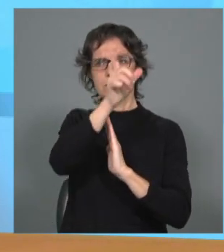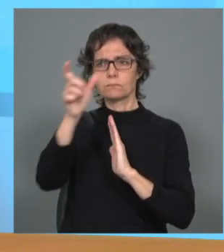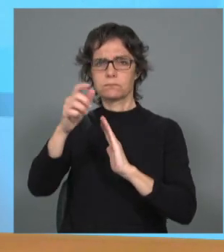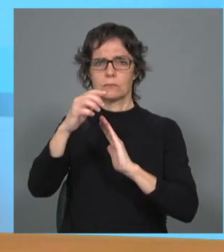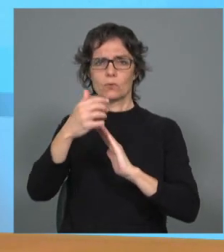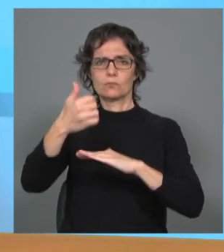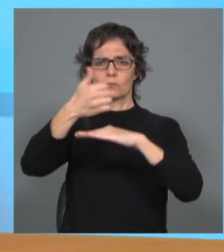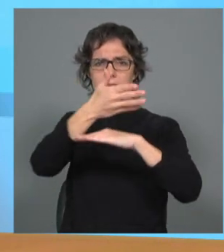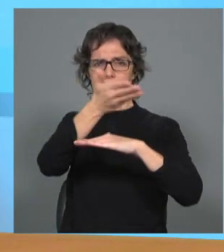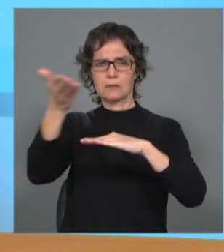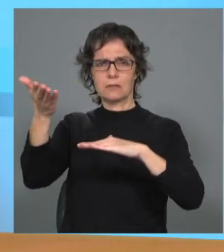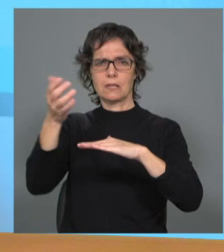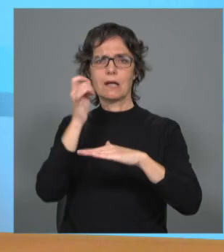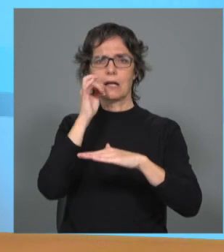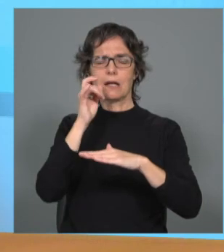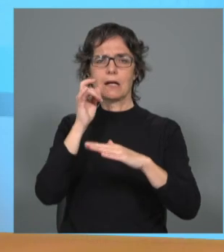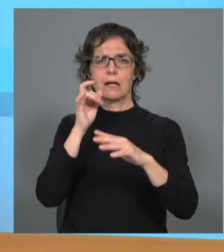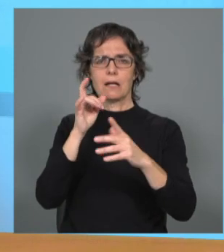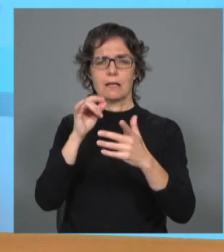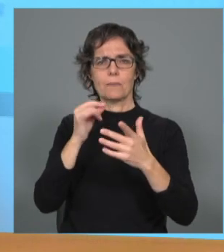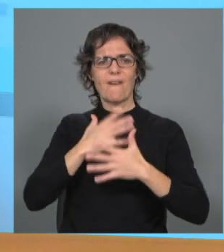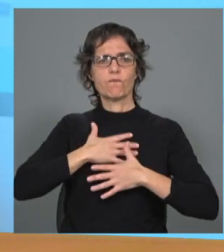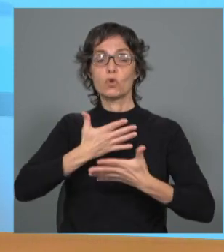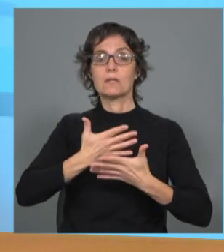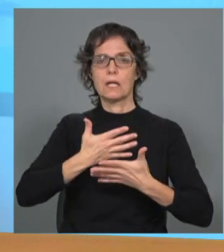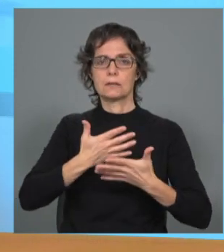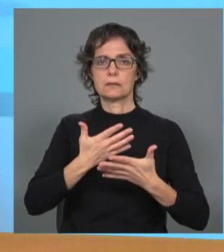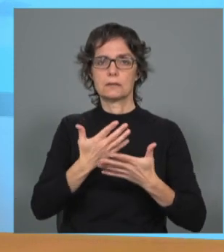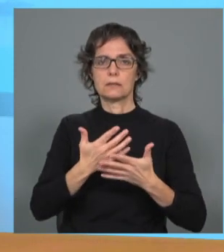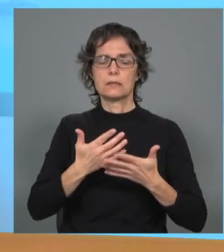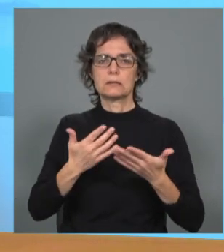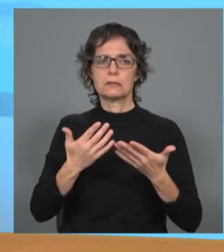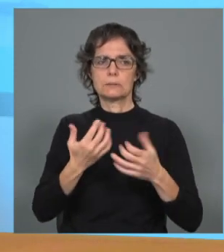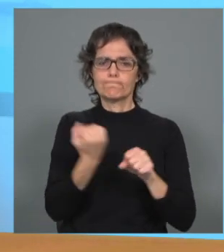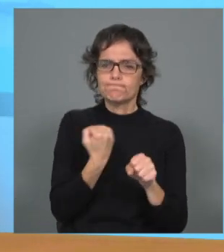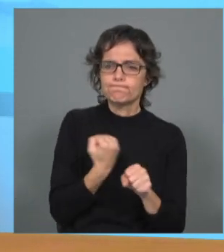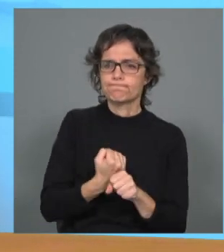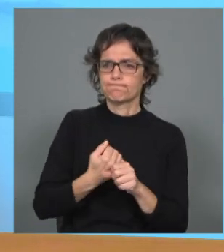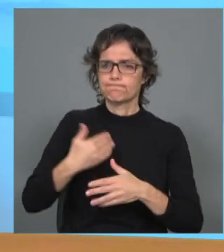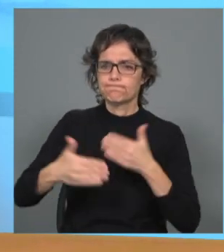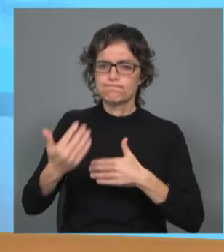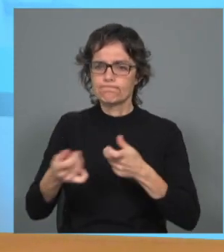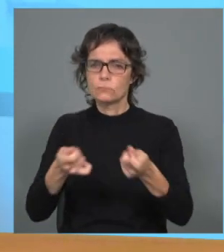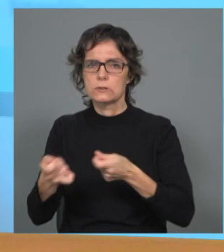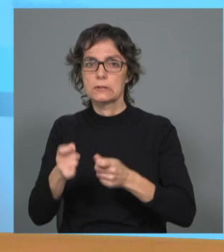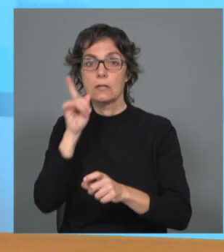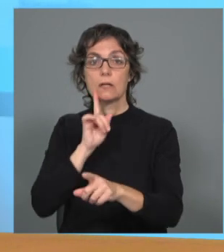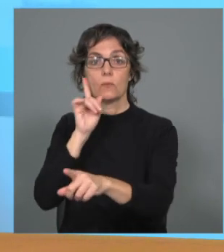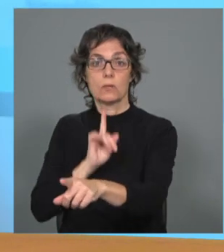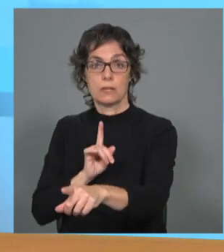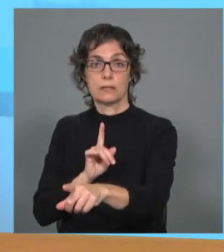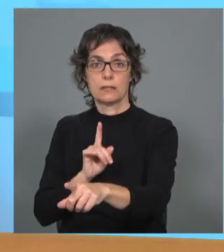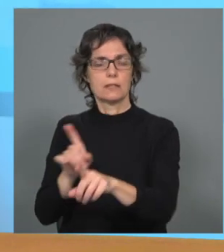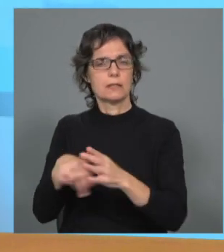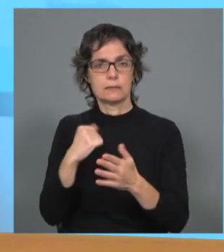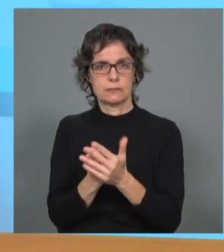suportado por mulheres, isto é, as mulheres estão muito na frente da ação, do fazer, mas muito na perspectiva